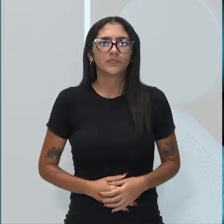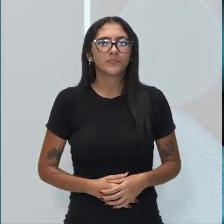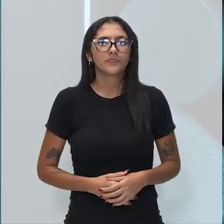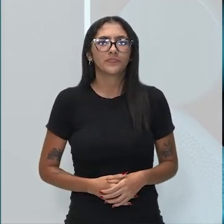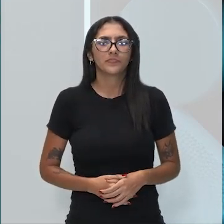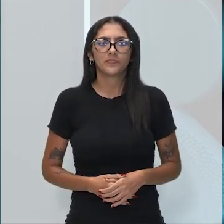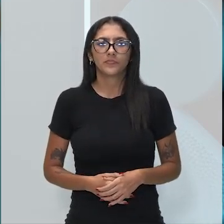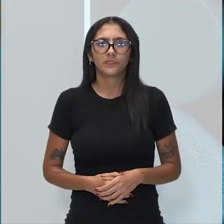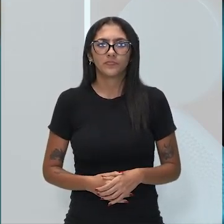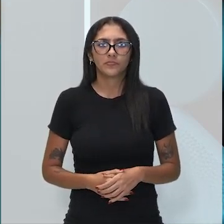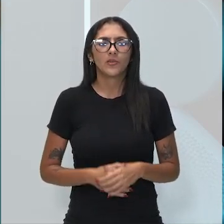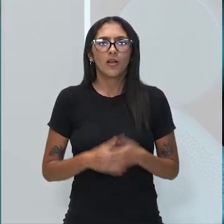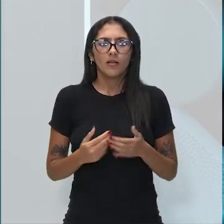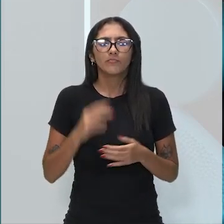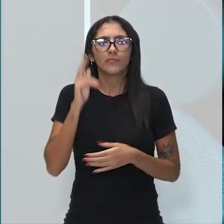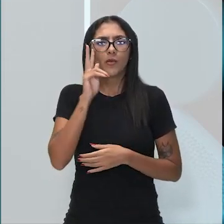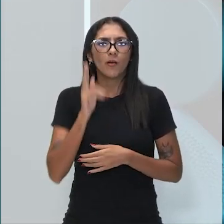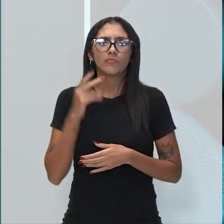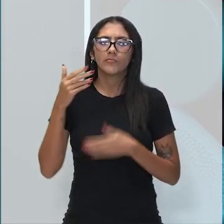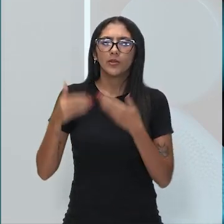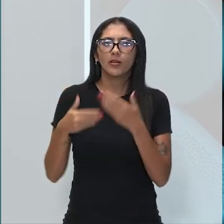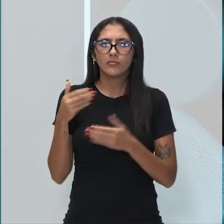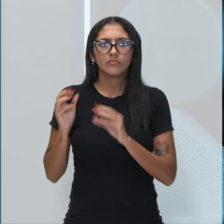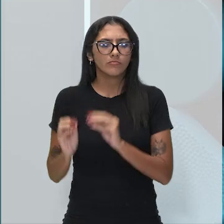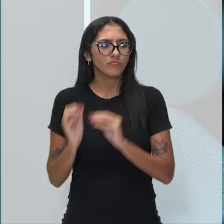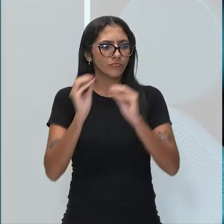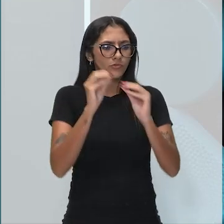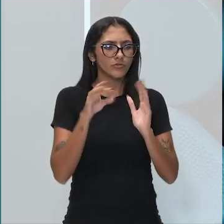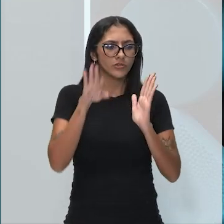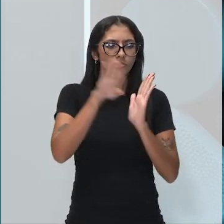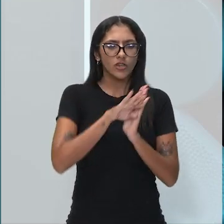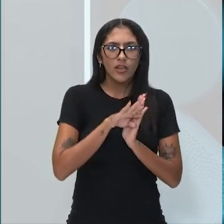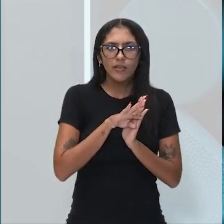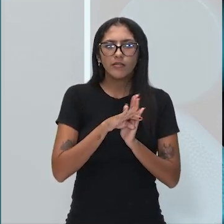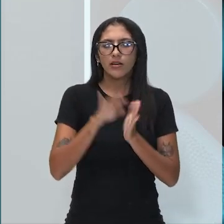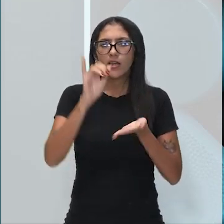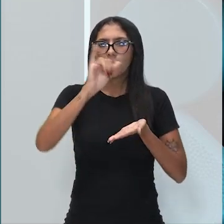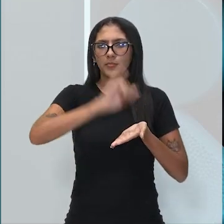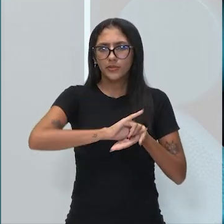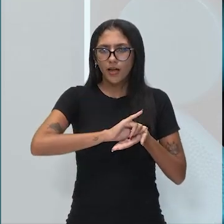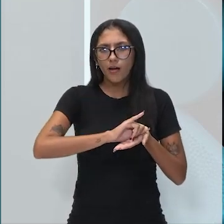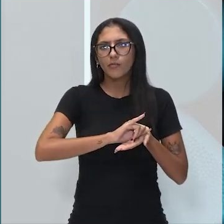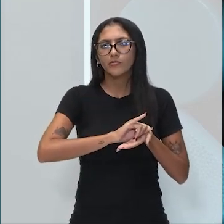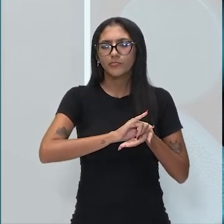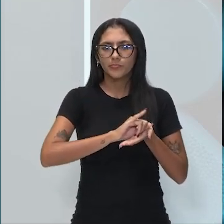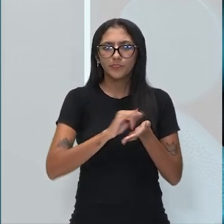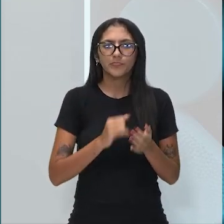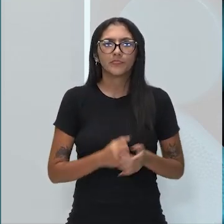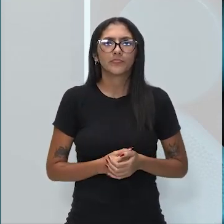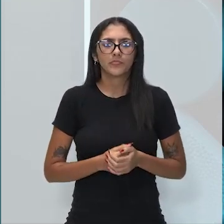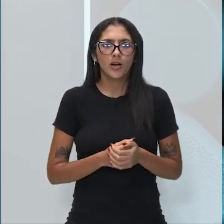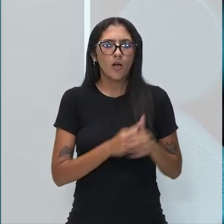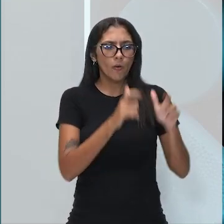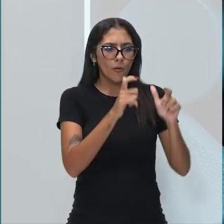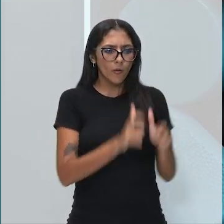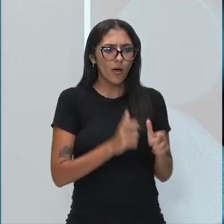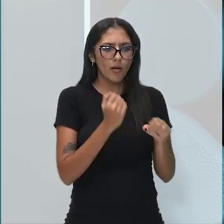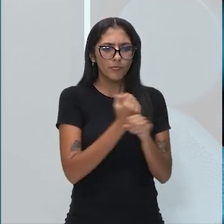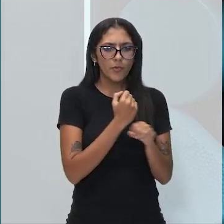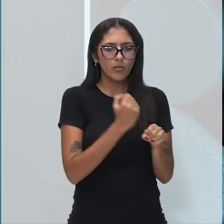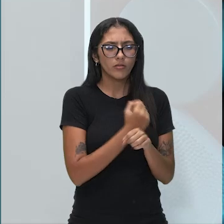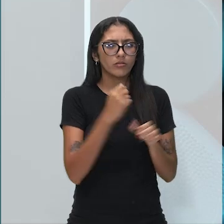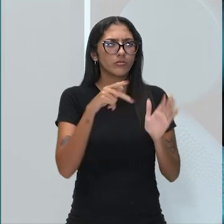disso, esses personagens vão para a capital, para Recife, eles ficam em abrigos que foram montados pelo governo da